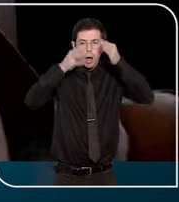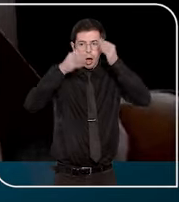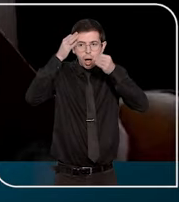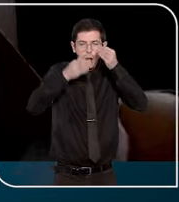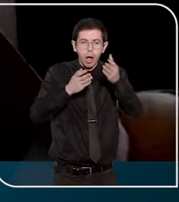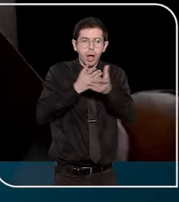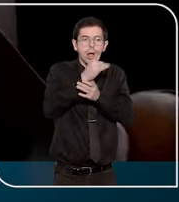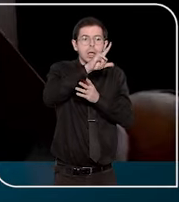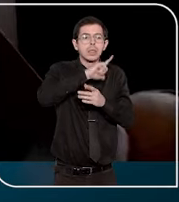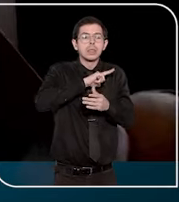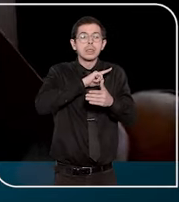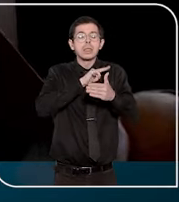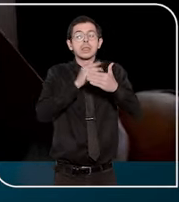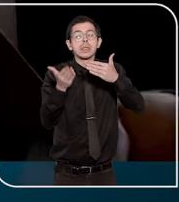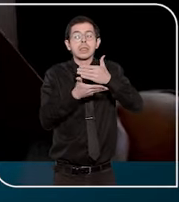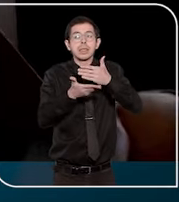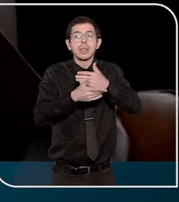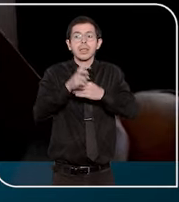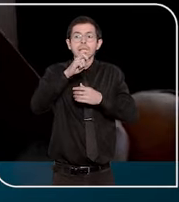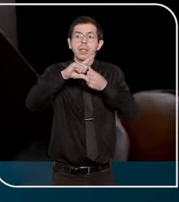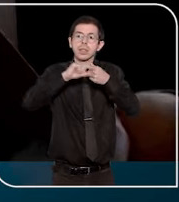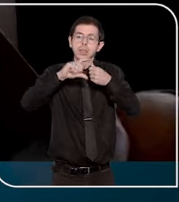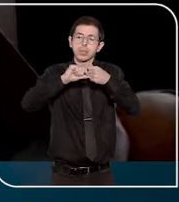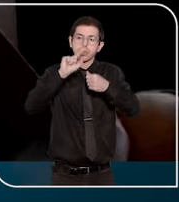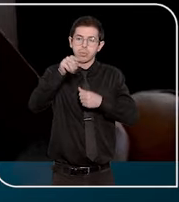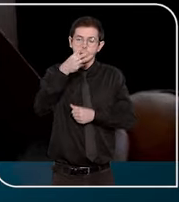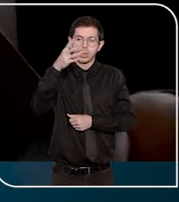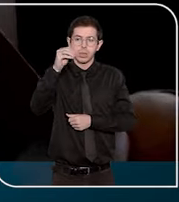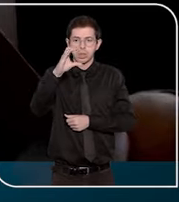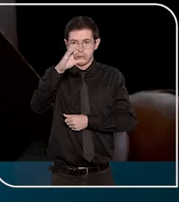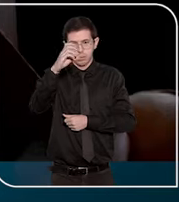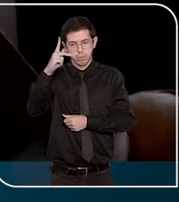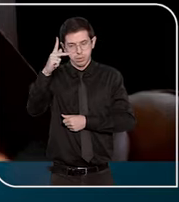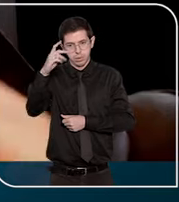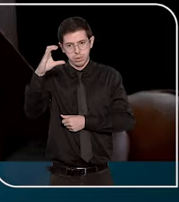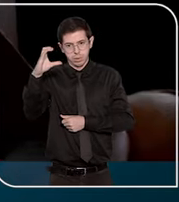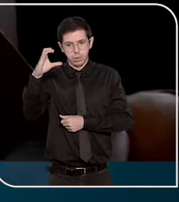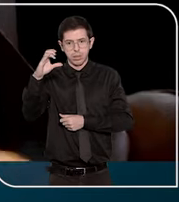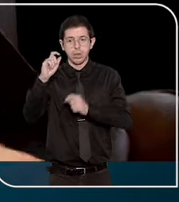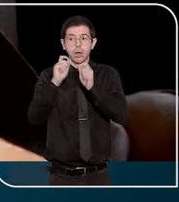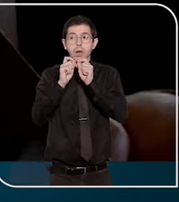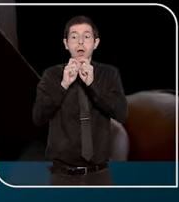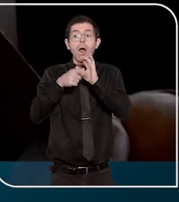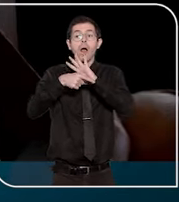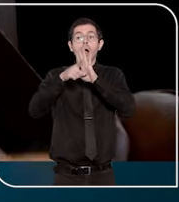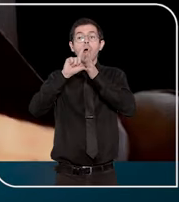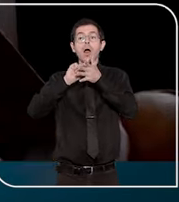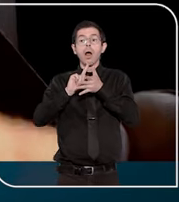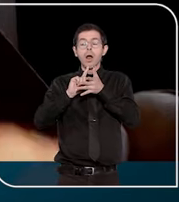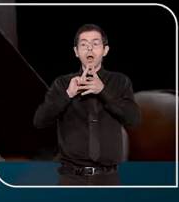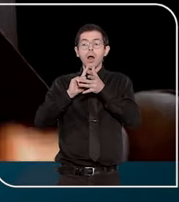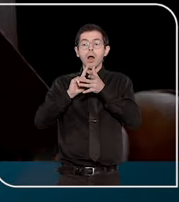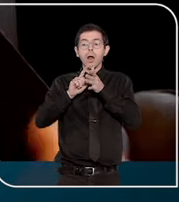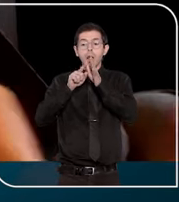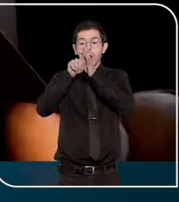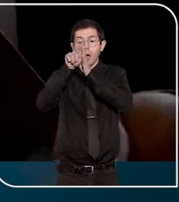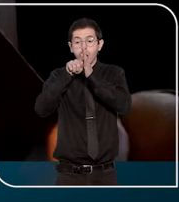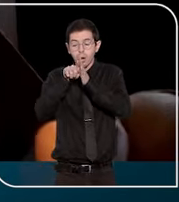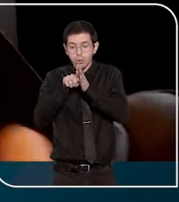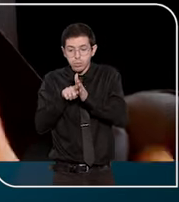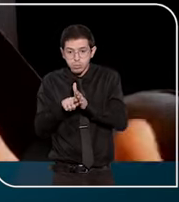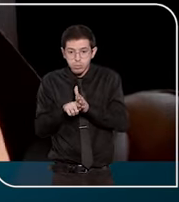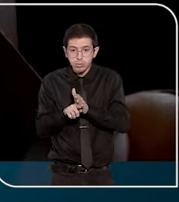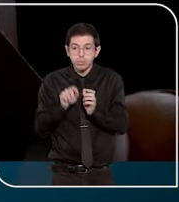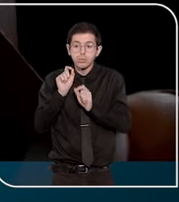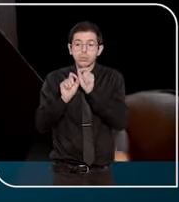lá no inciso 5º do artigo 1030 do CPC, vai ser feito um juízo de